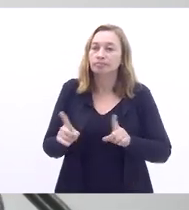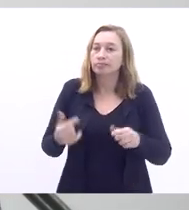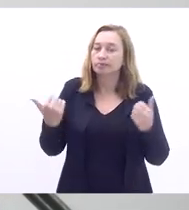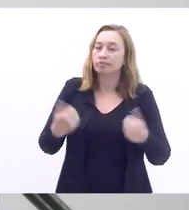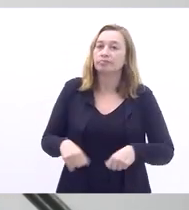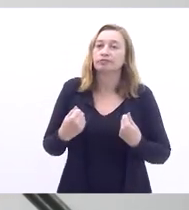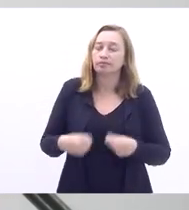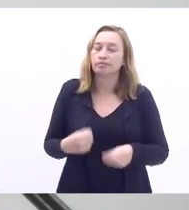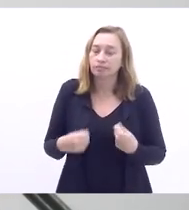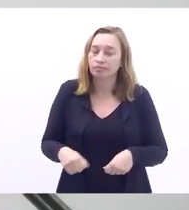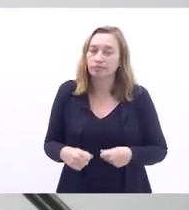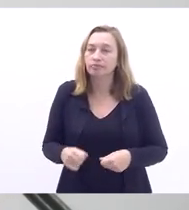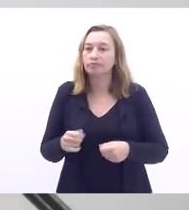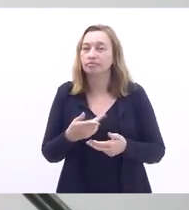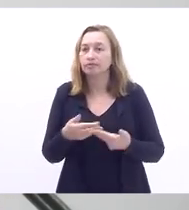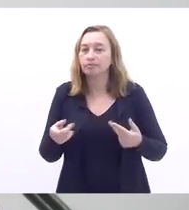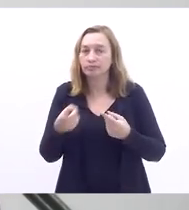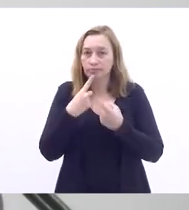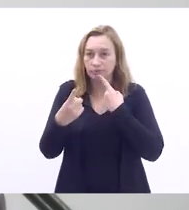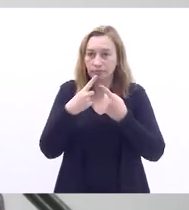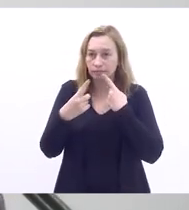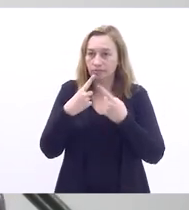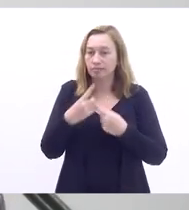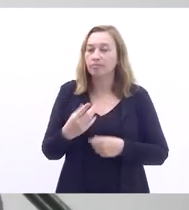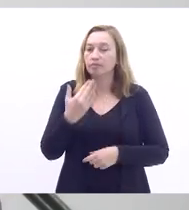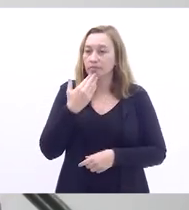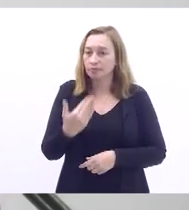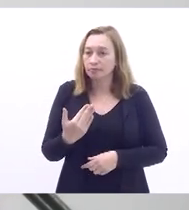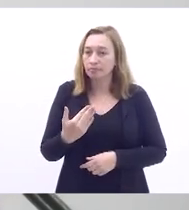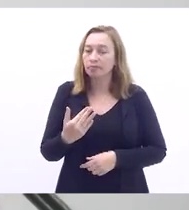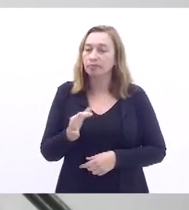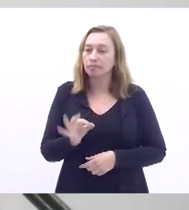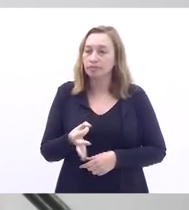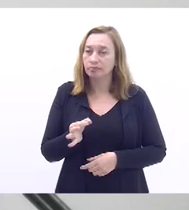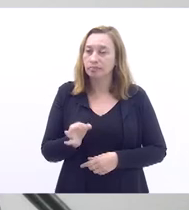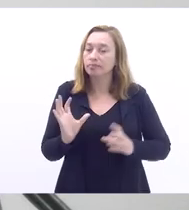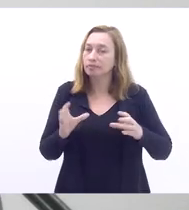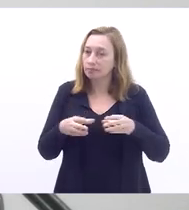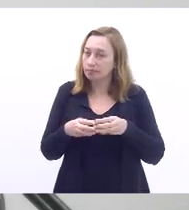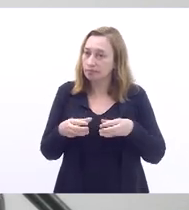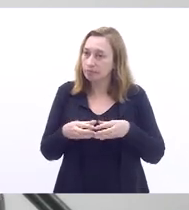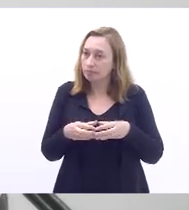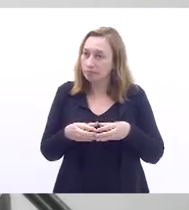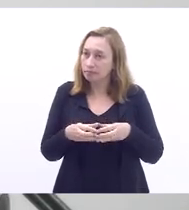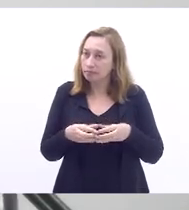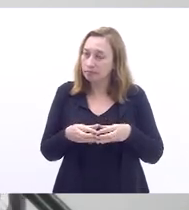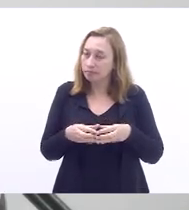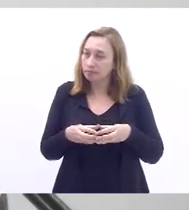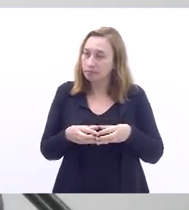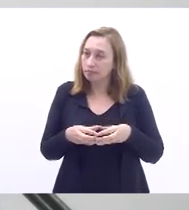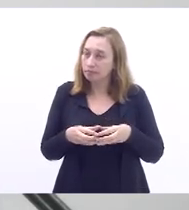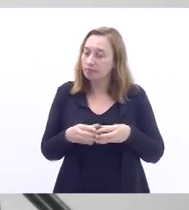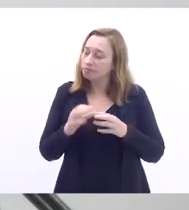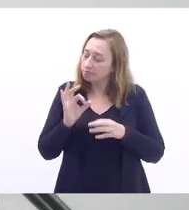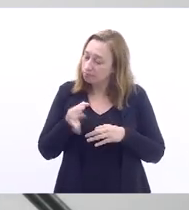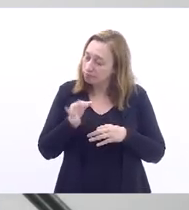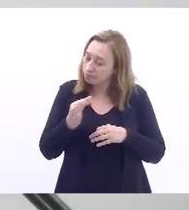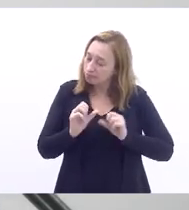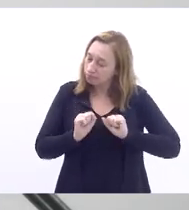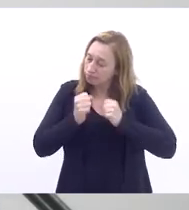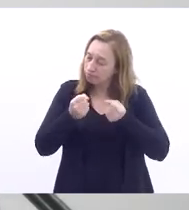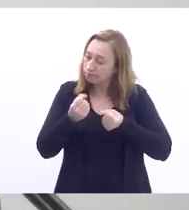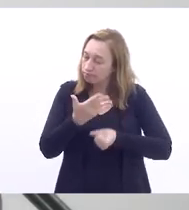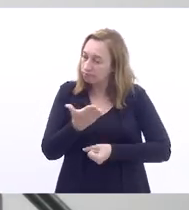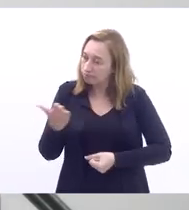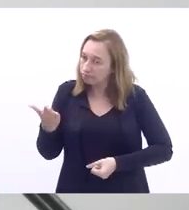que ainda muito tem que ser discutido eu peço então cálice da mente a comissão que tenho certeza dos